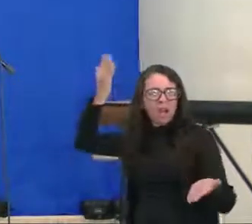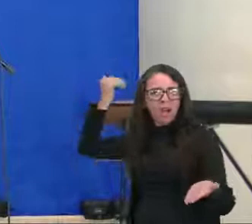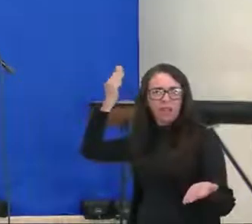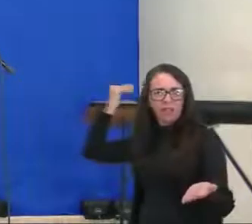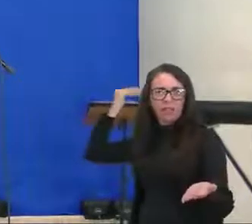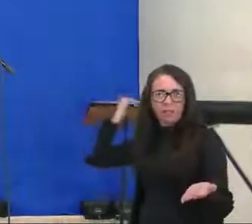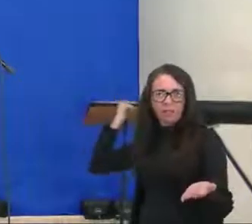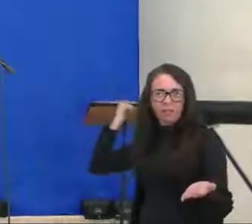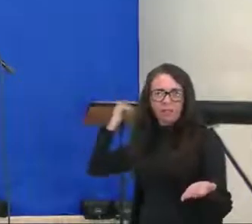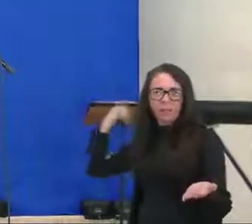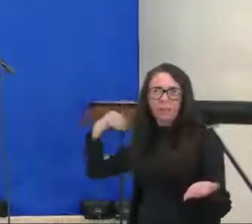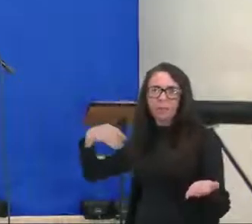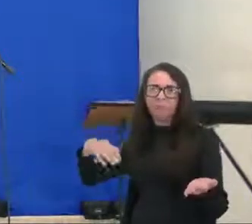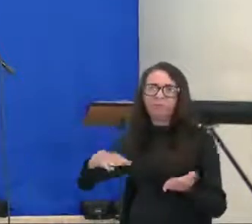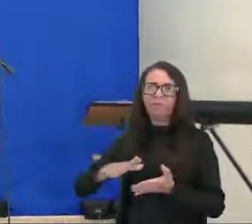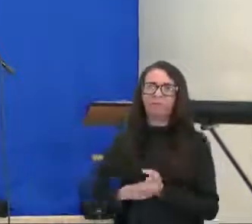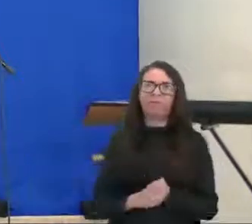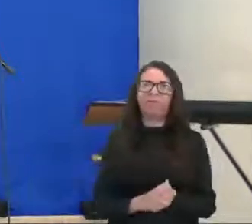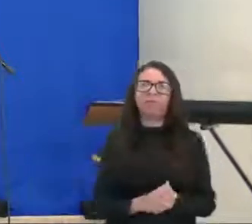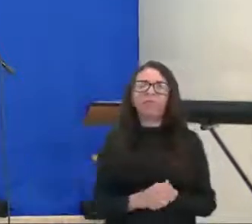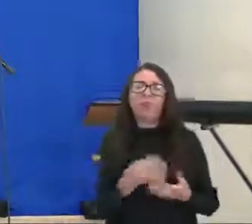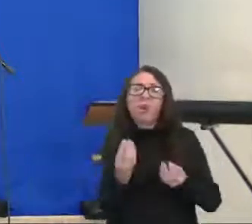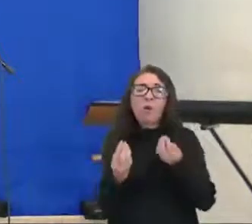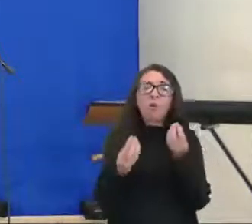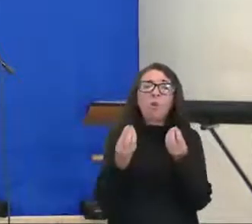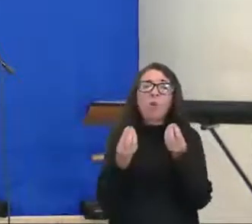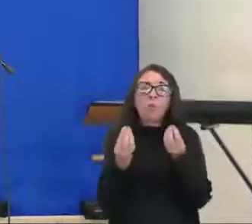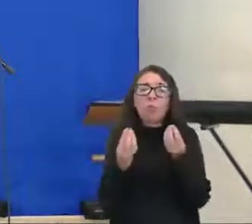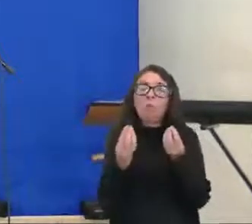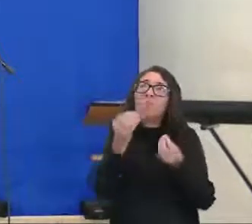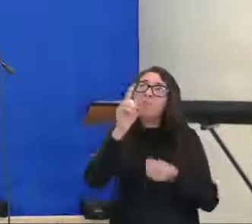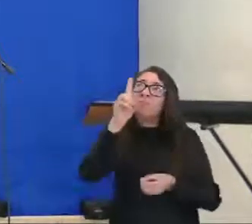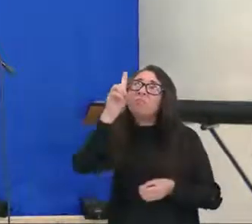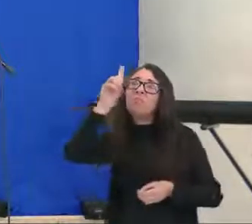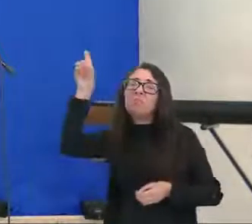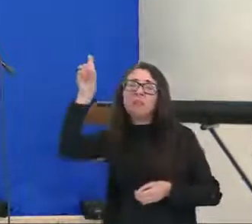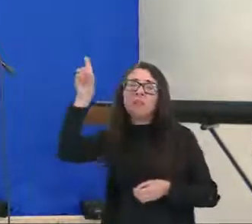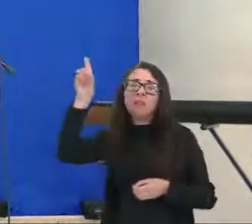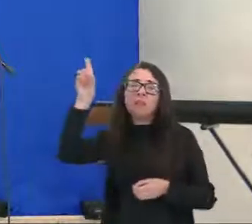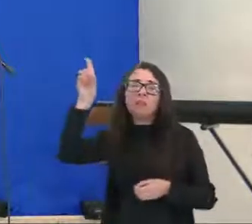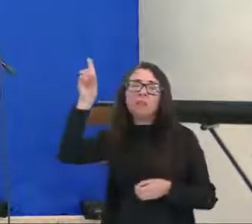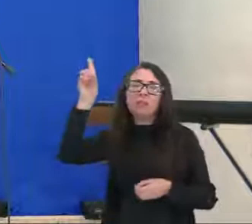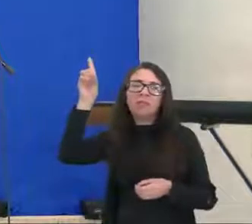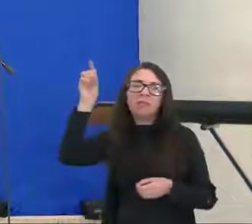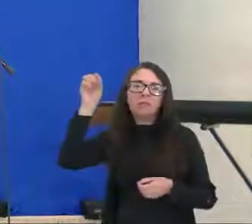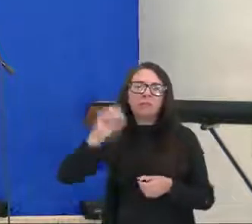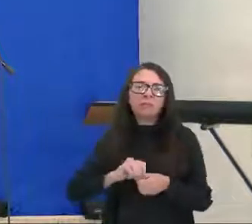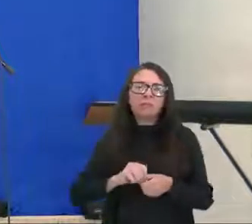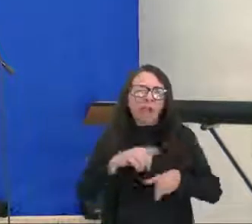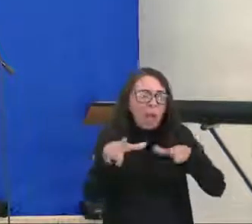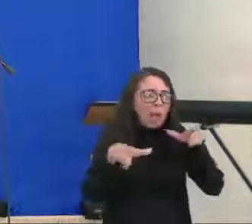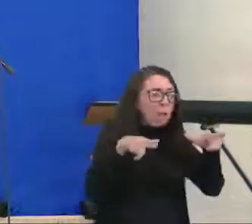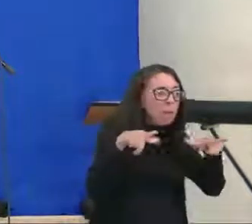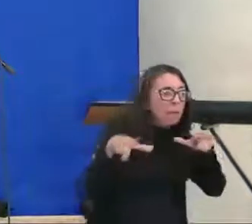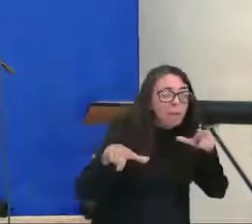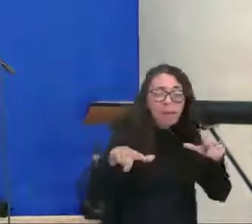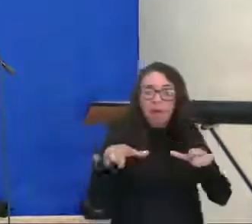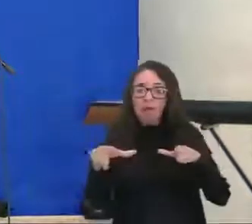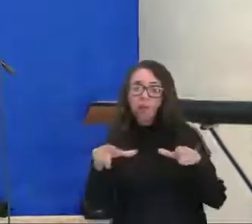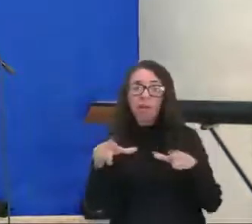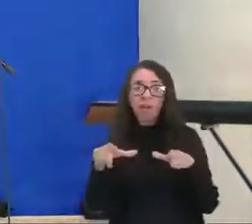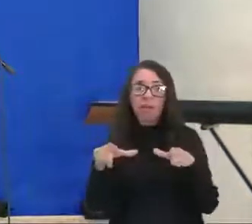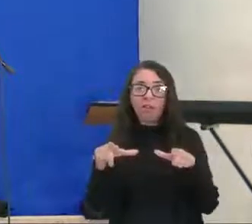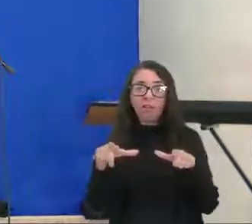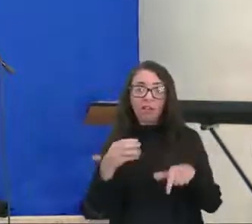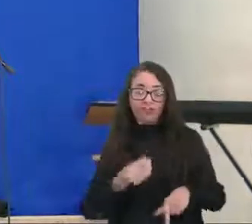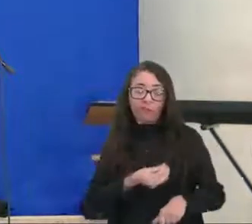nos profetas, nos reis, nas pessoas, né, do Antigo Testamento. Então, no Antigo Testamento, o Espírito Santo se apossava de uma